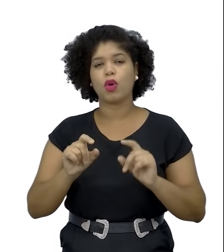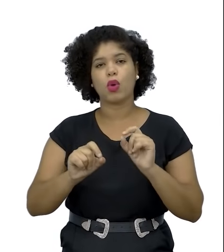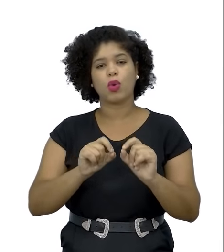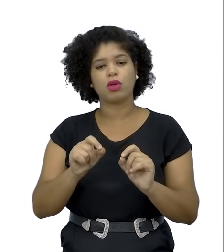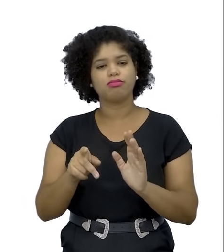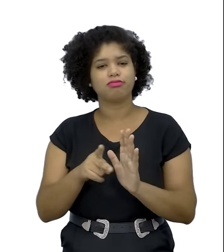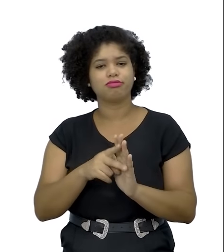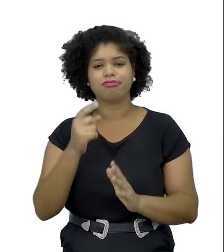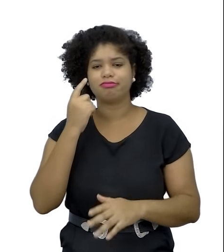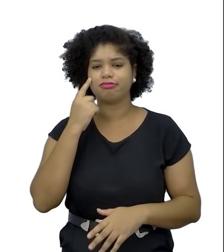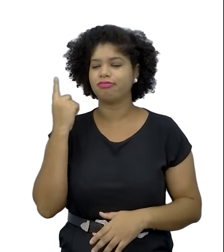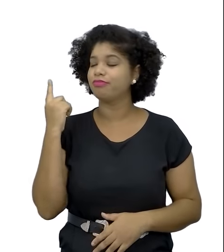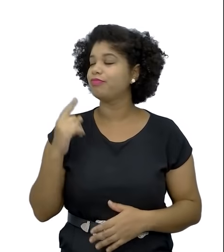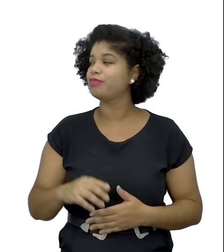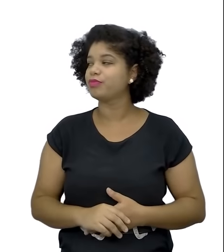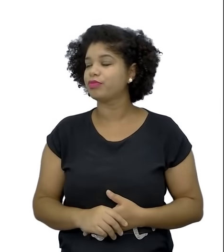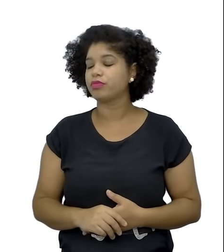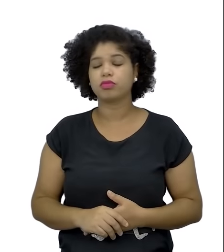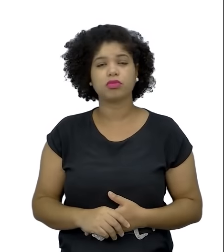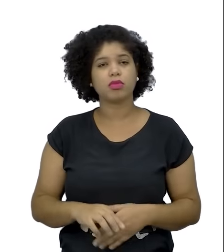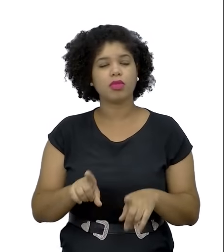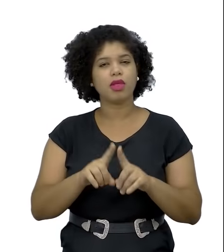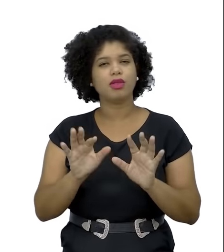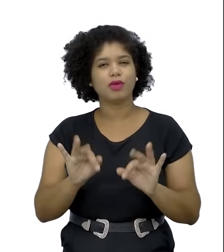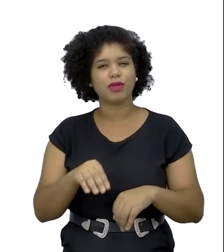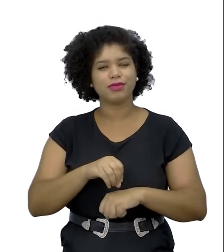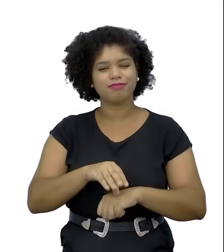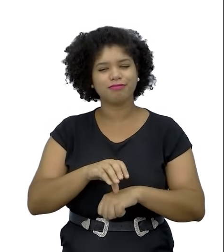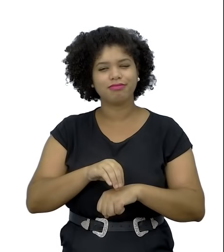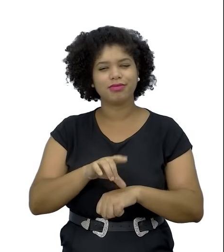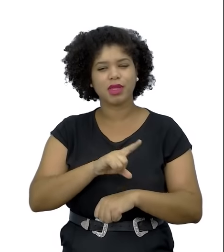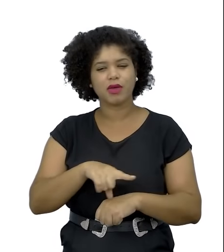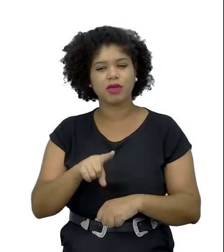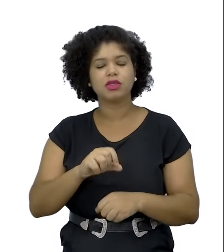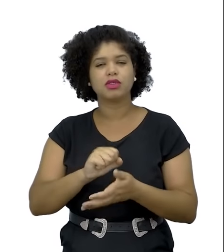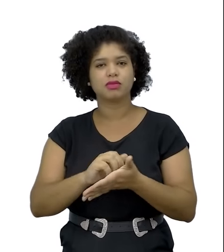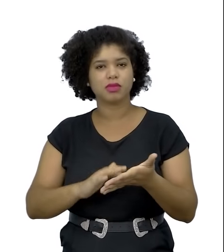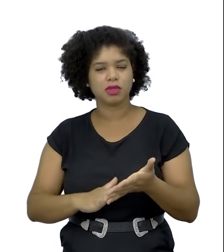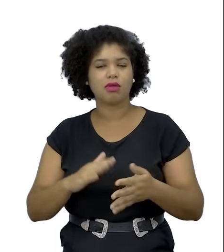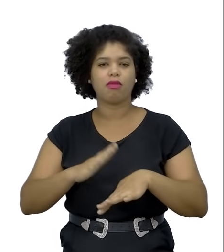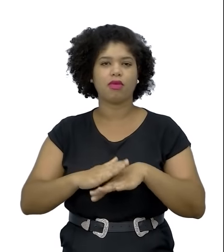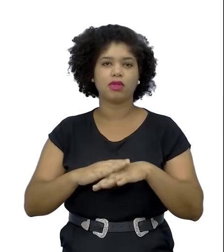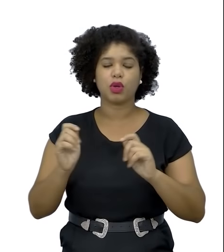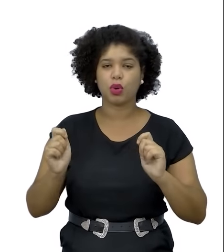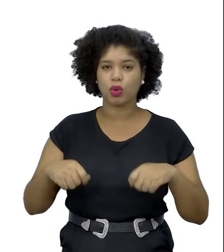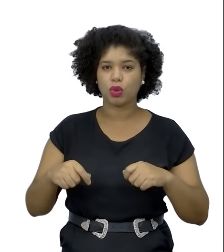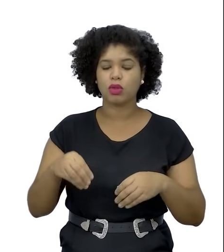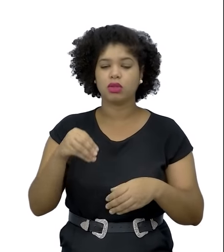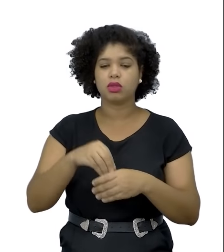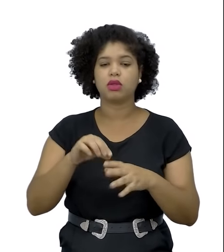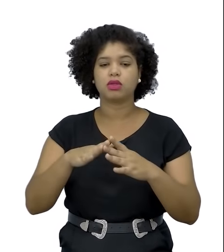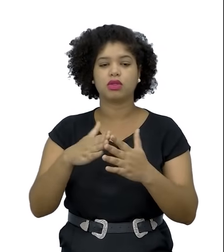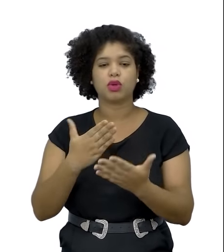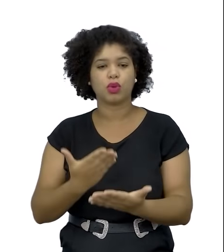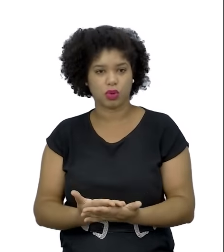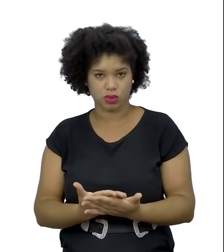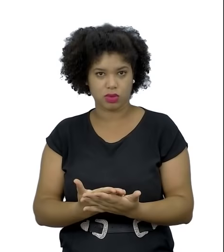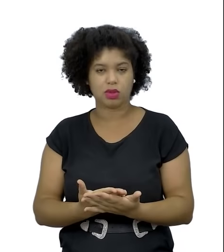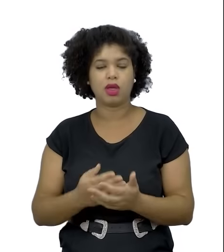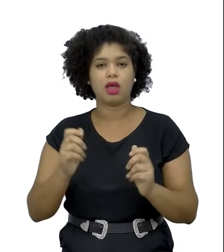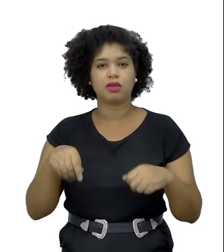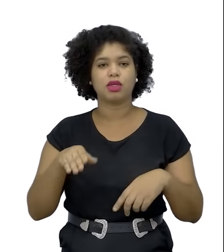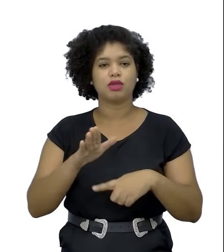aditivo. E, ao final, sugerir algumas atividades para serem desenvolvidas na escola que permitam